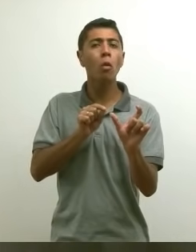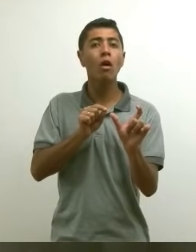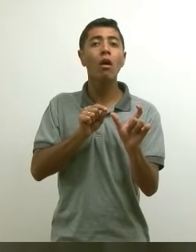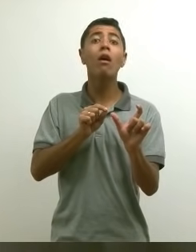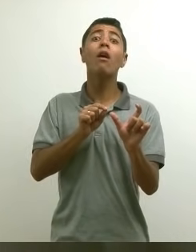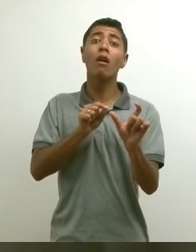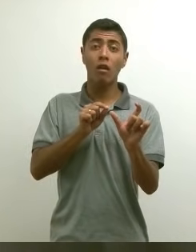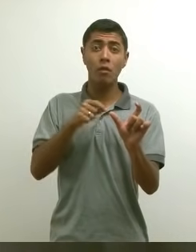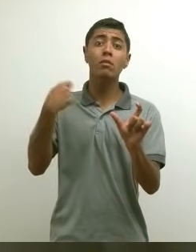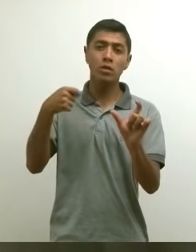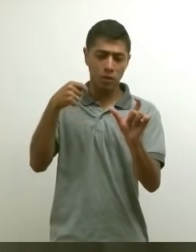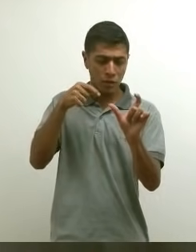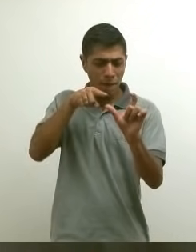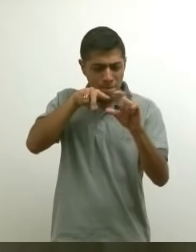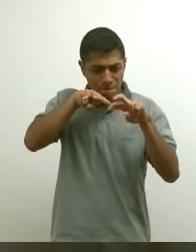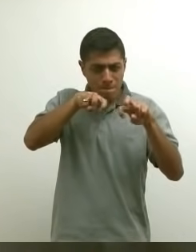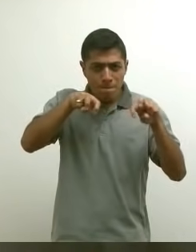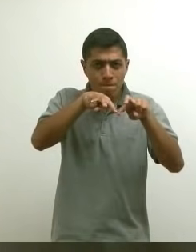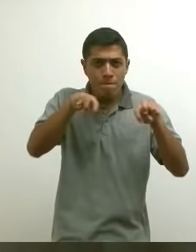do desenvolvimento infantil